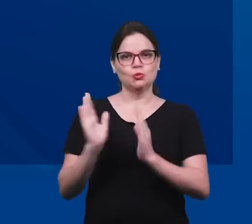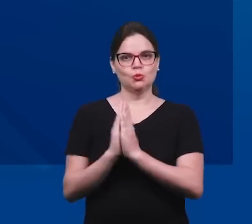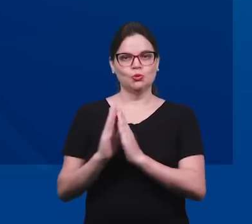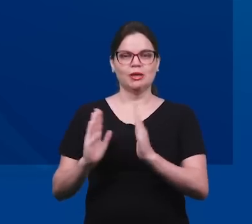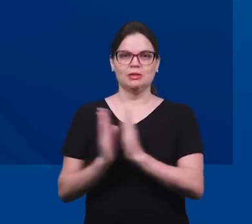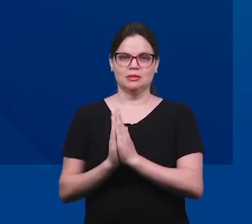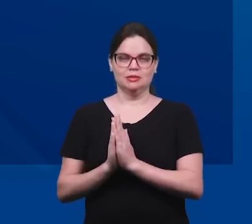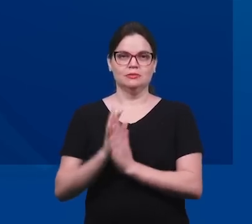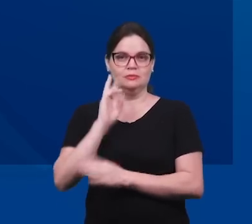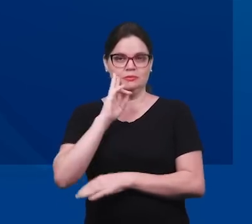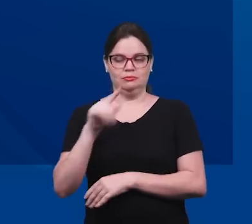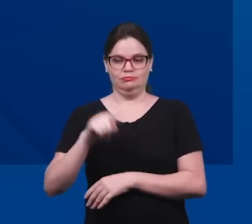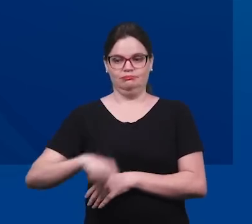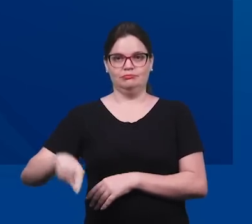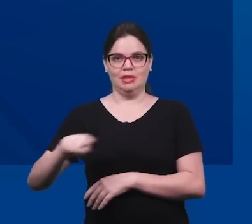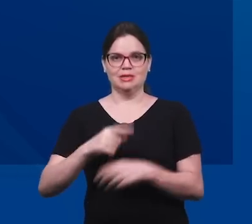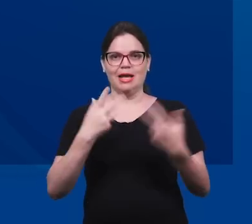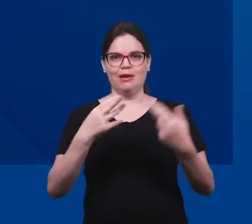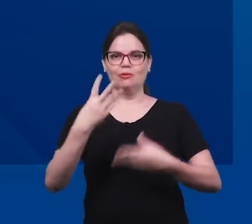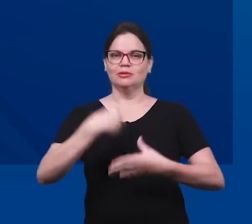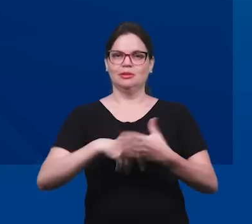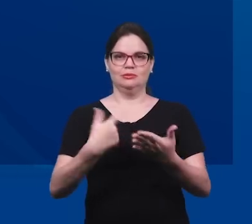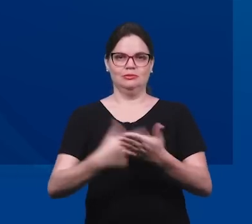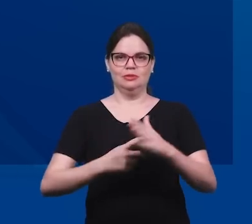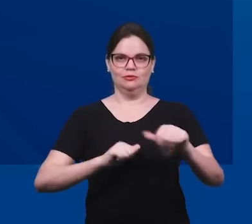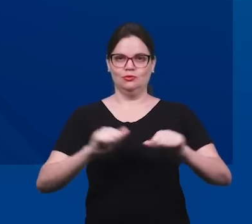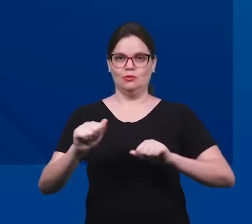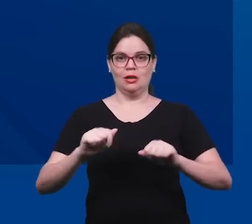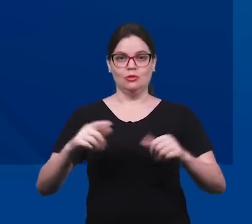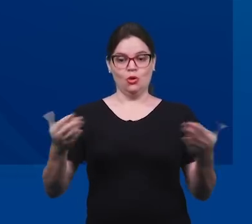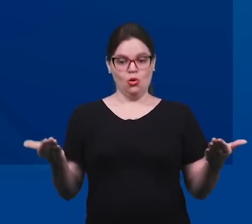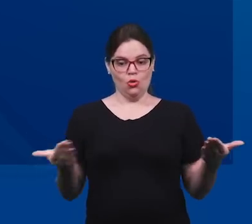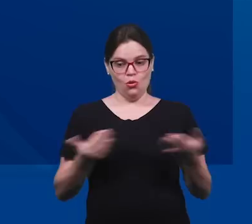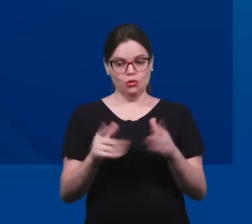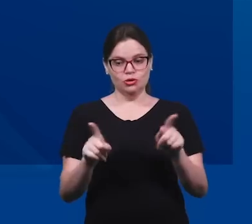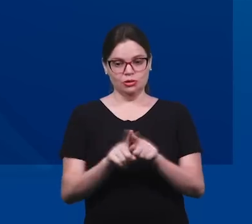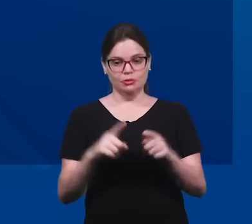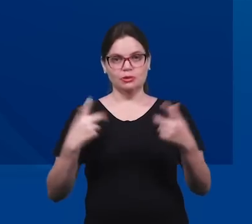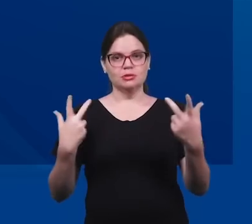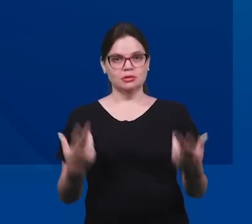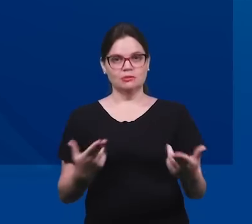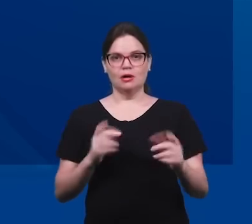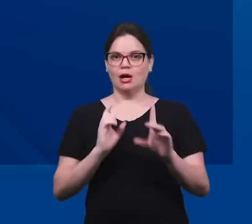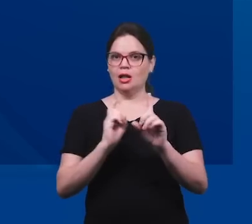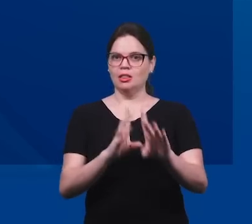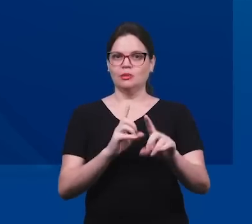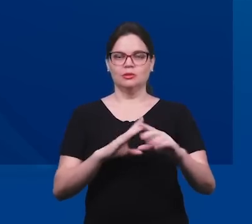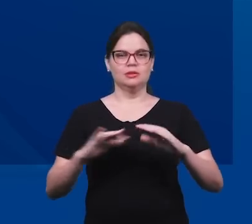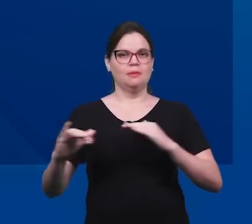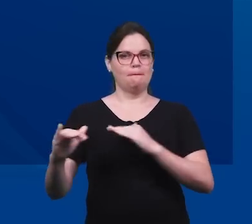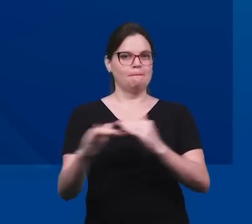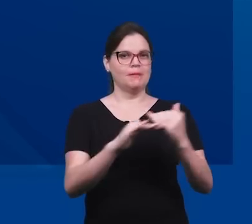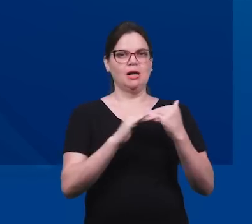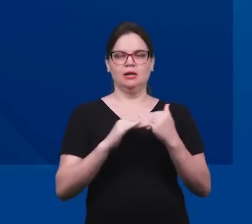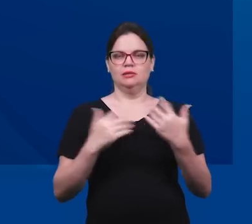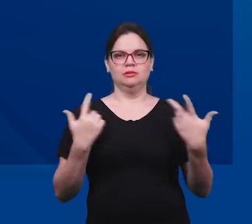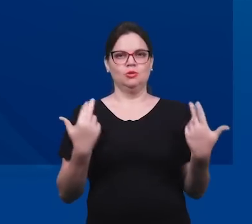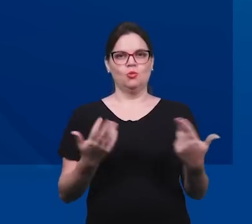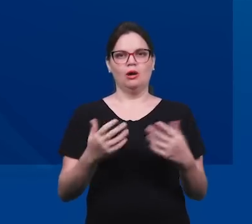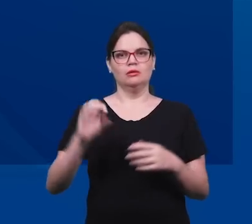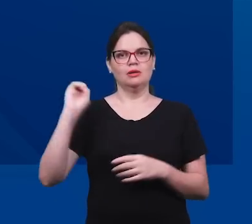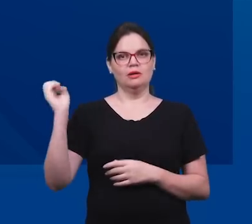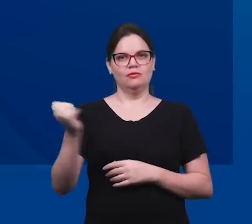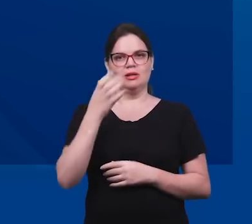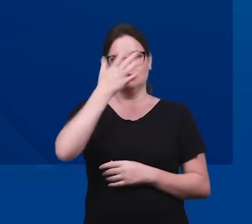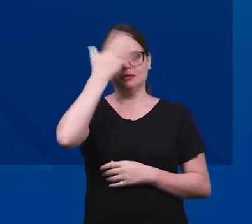Senhor. Hoje nós desfrutamos também da mesma comunhão, a doutrina estabelecida pelo Espírito Santo e o